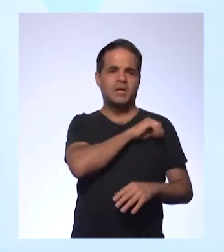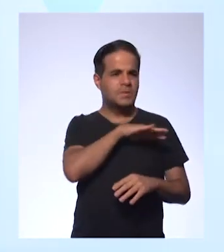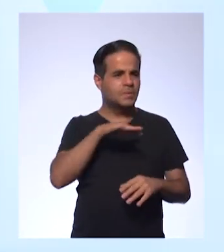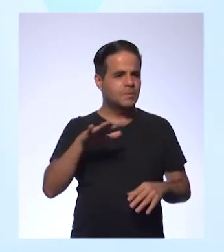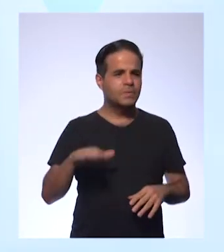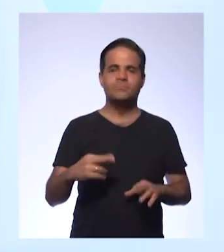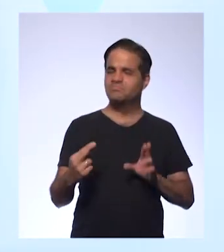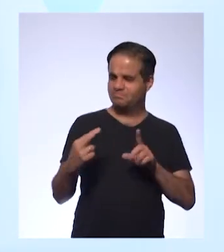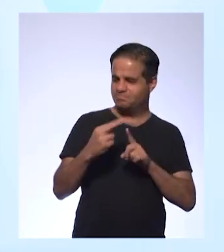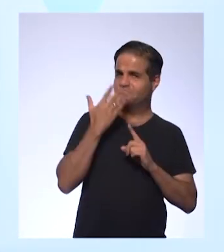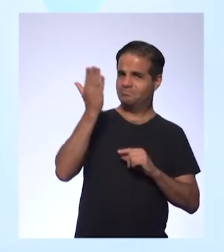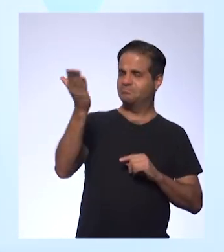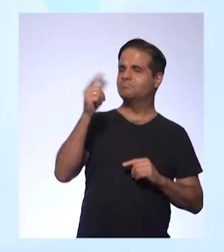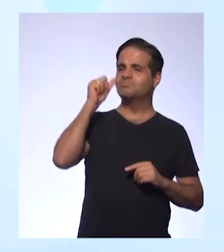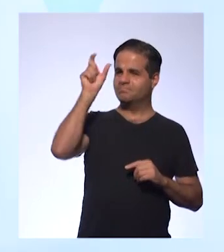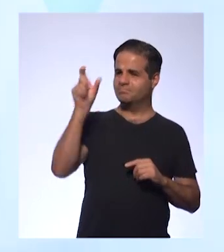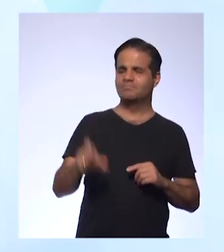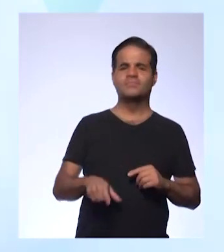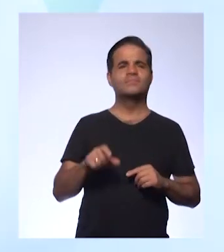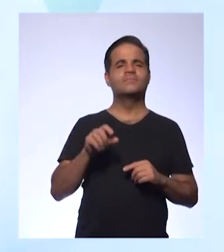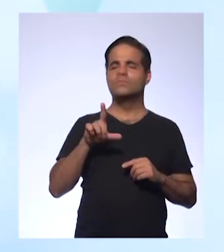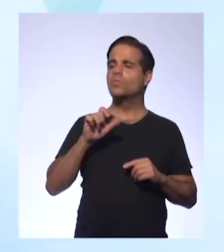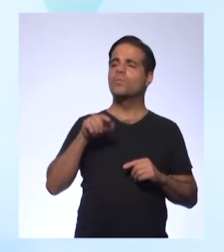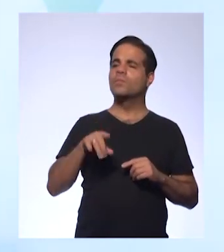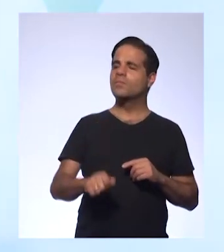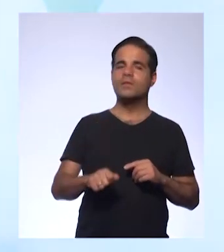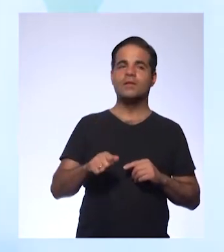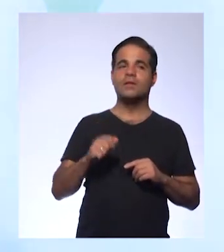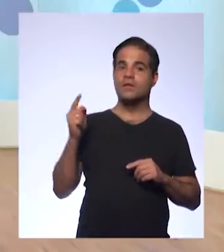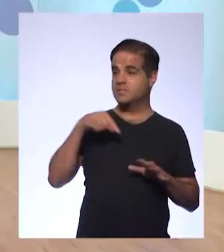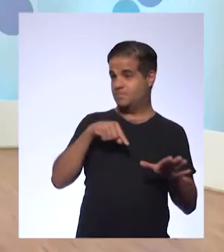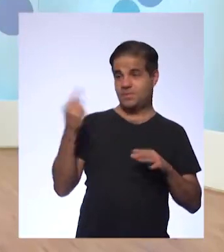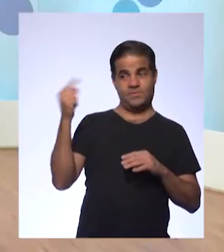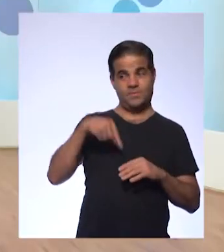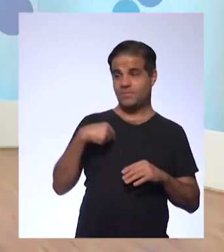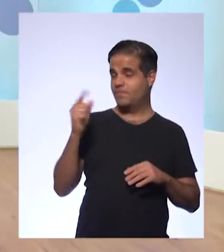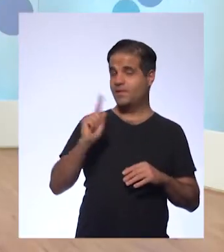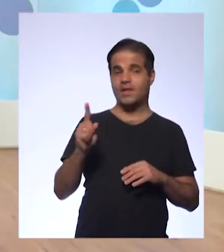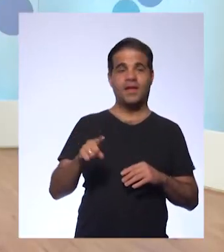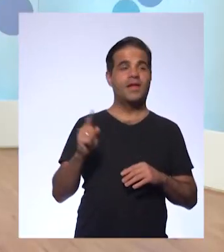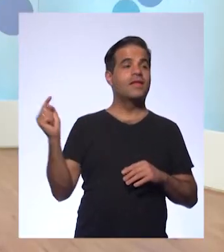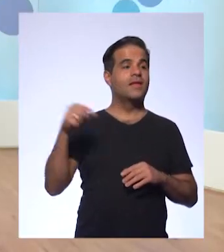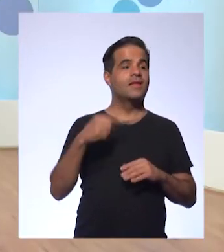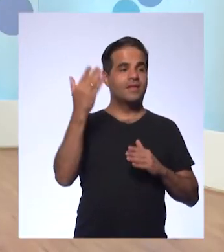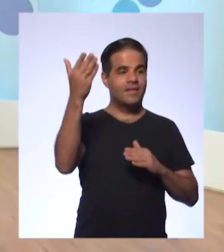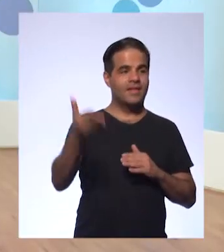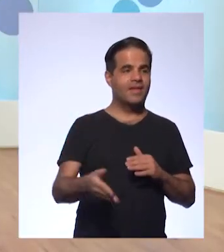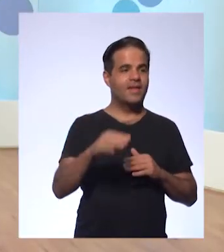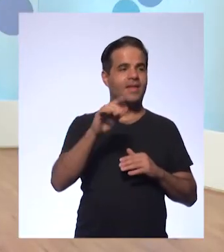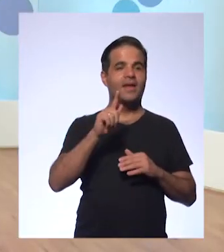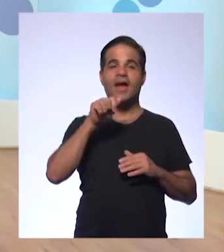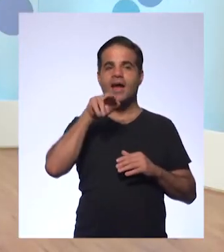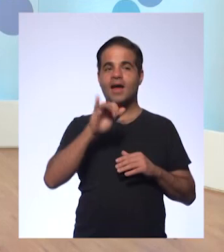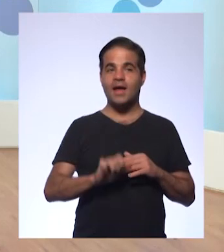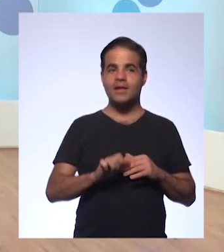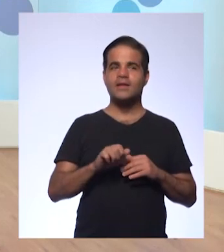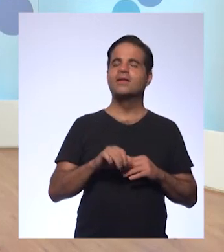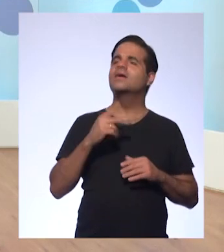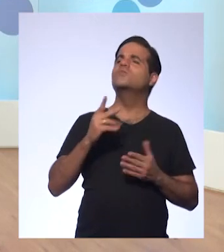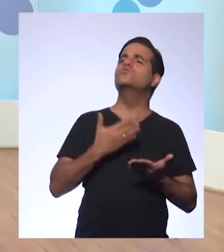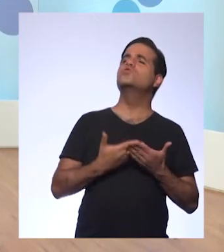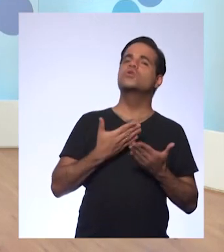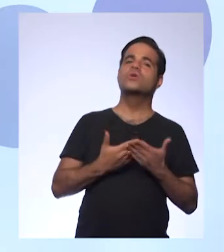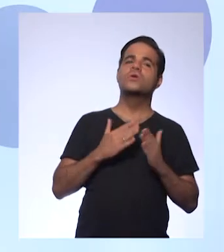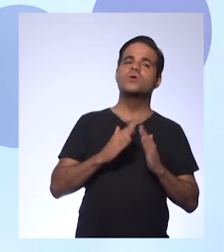bem representados. Luan, da semana que vem eu não venho. Quem vai vir vai ser a Gabriele da A aula, Gabi, hein? né? Olha. Que escola que é, Muito Gabi?